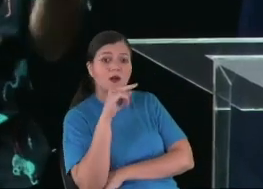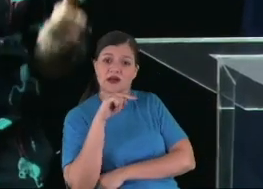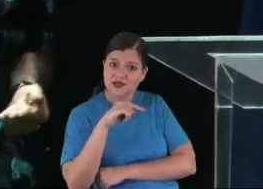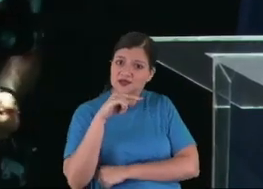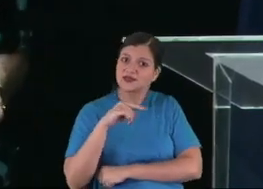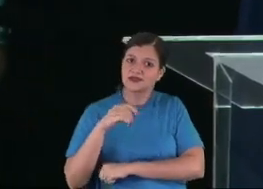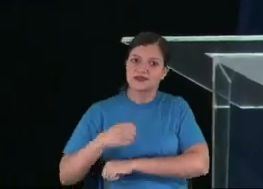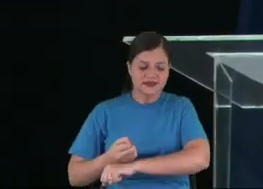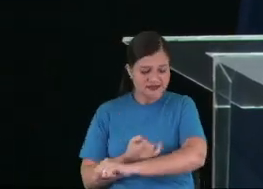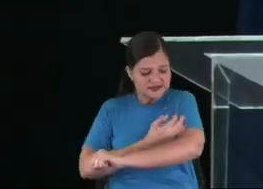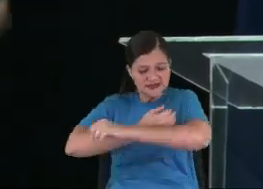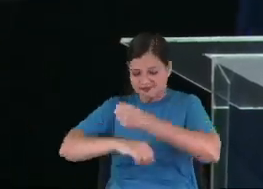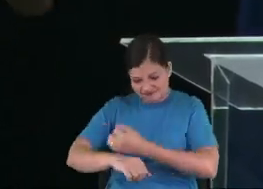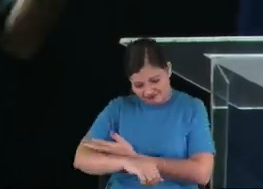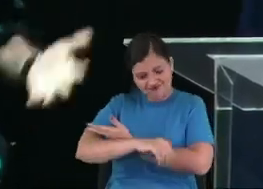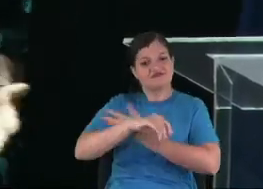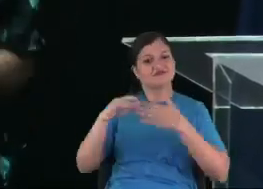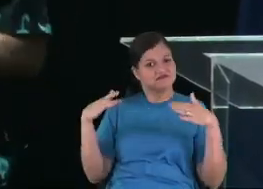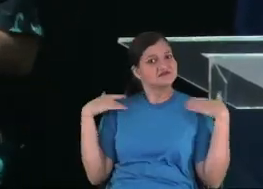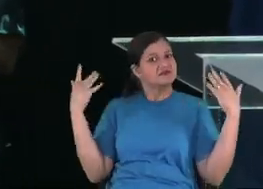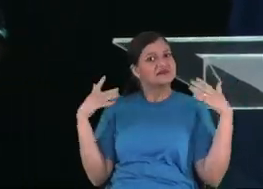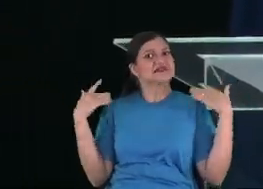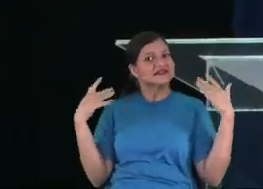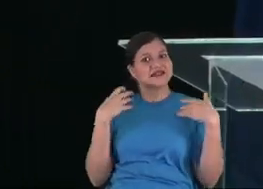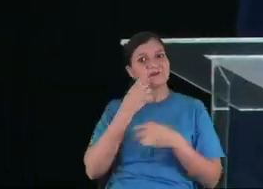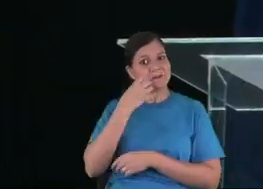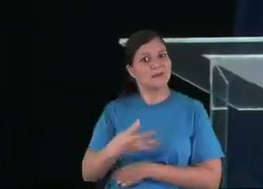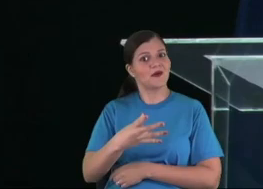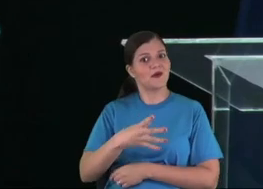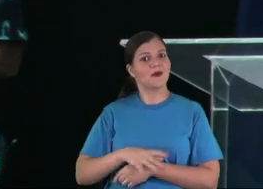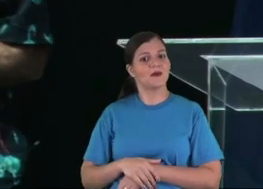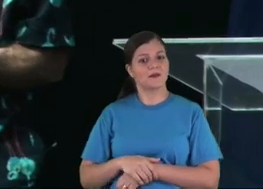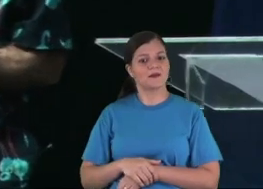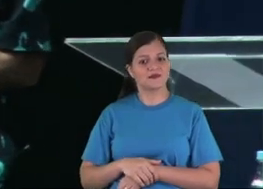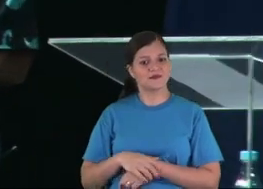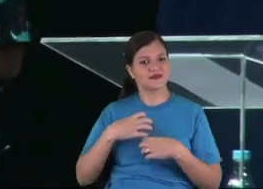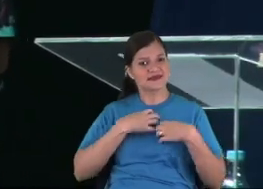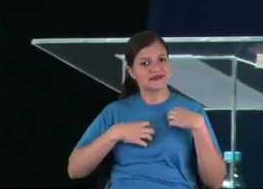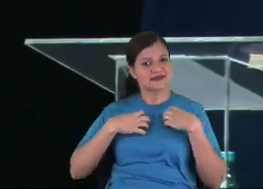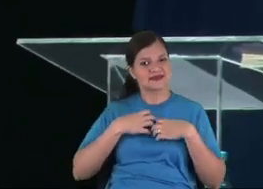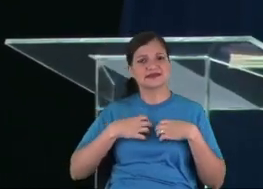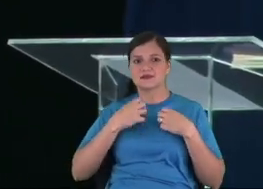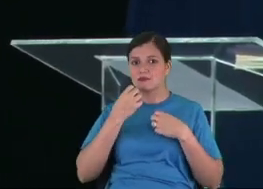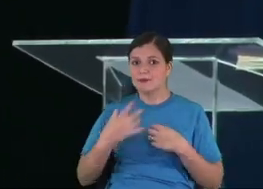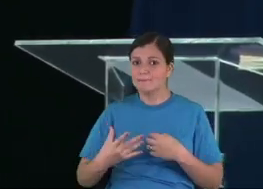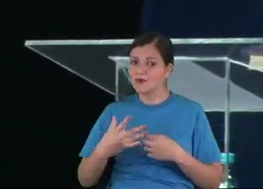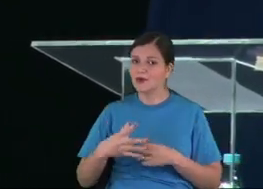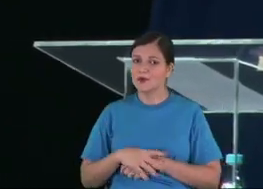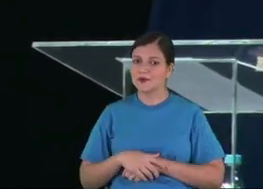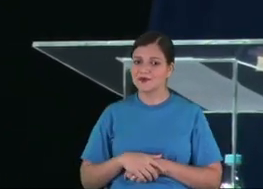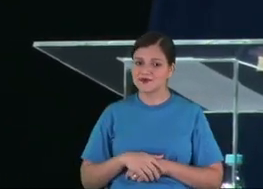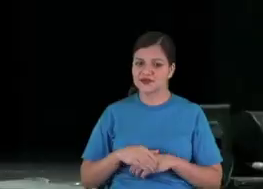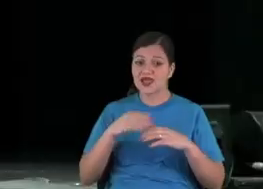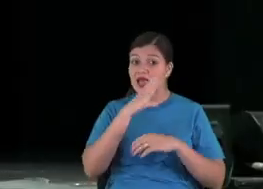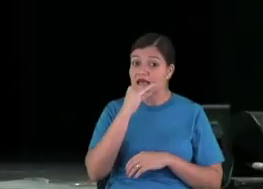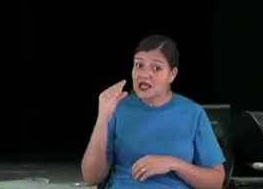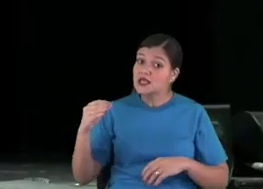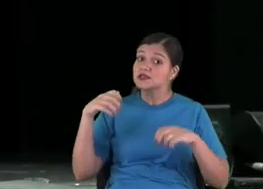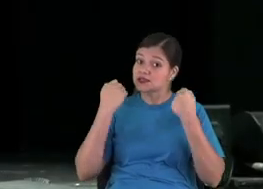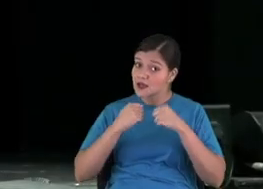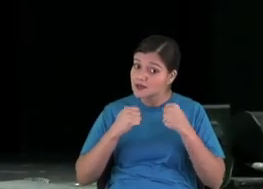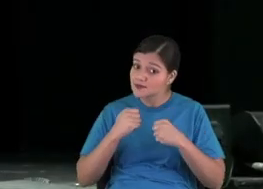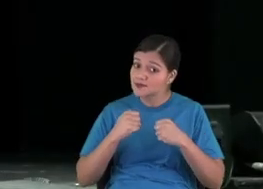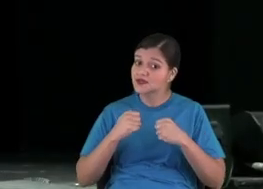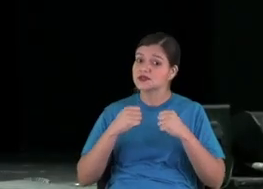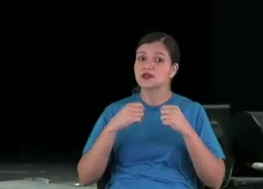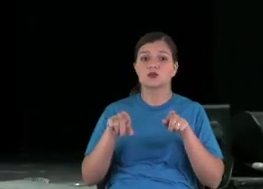dopamina e serotonina, de ocitocina, de todos os hormônios do bem-estar. Crianças precisam poder